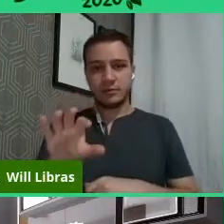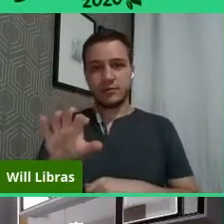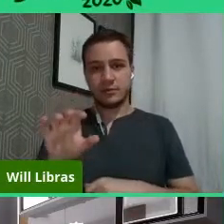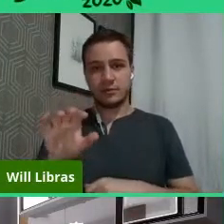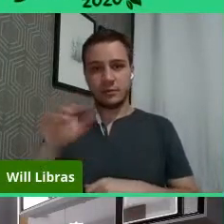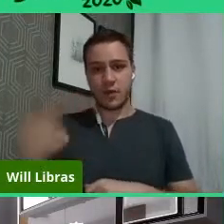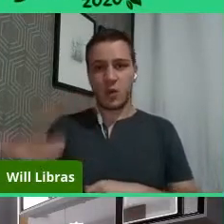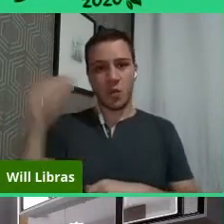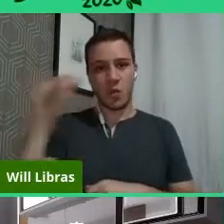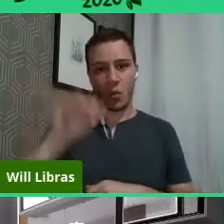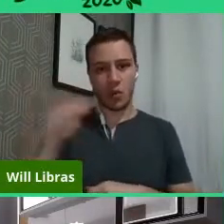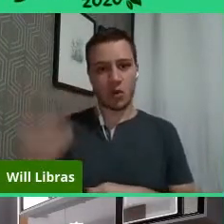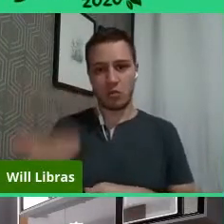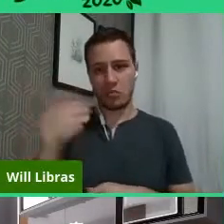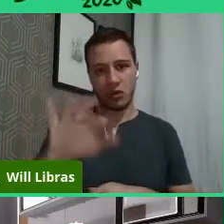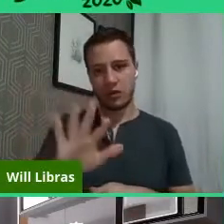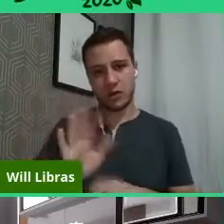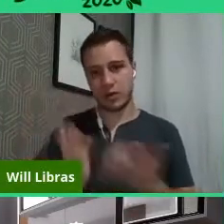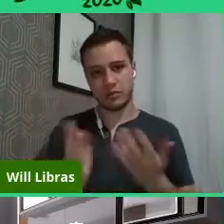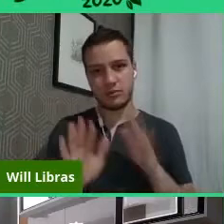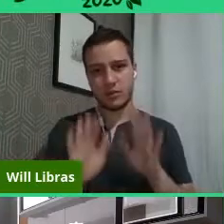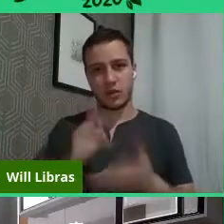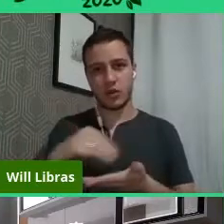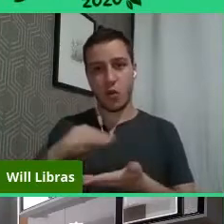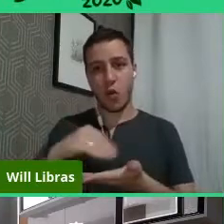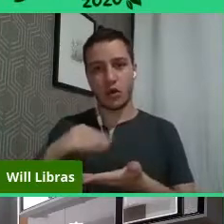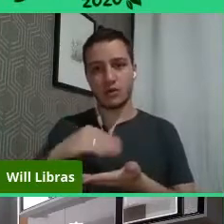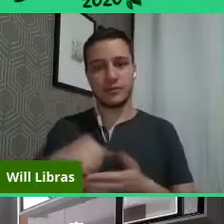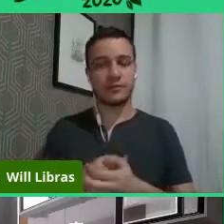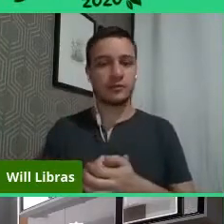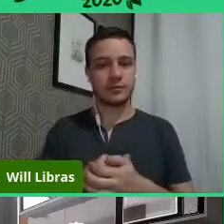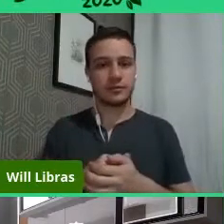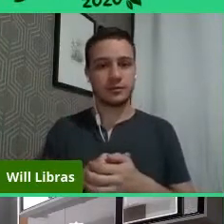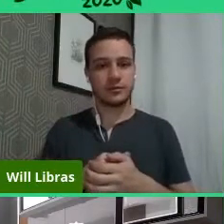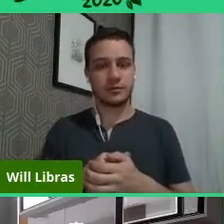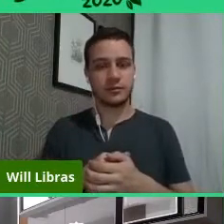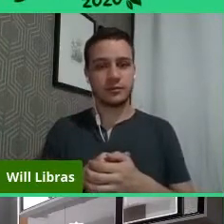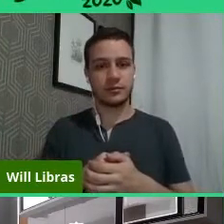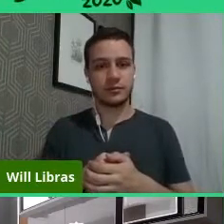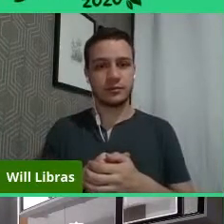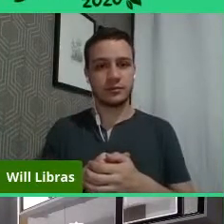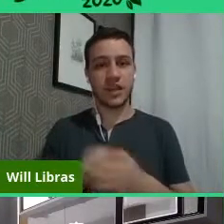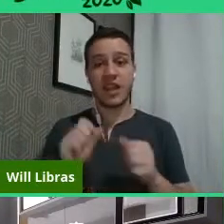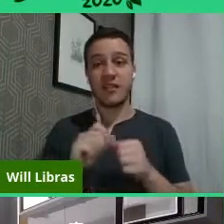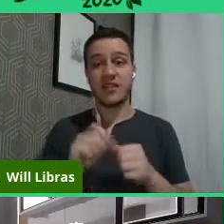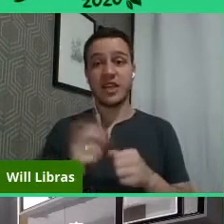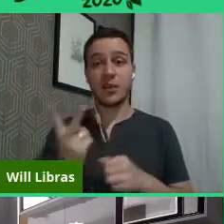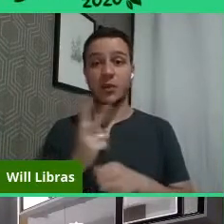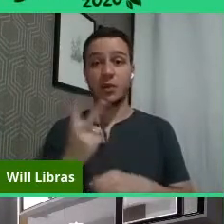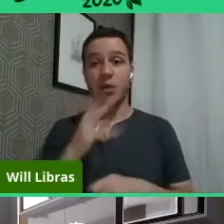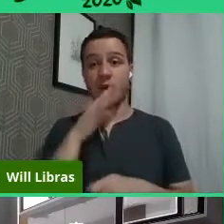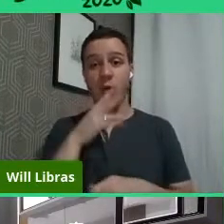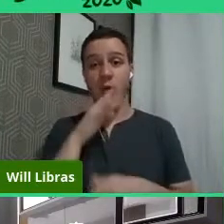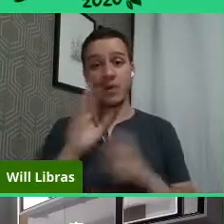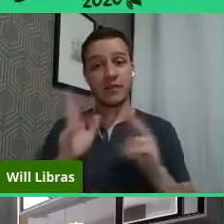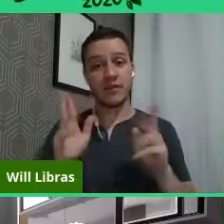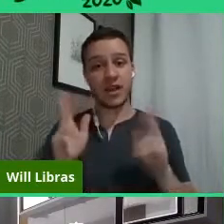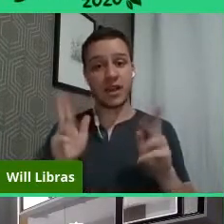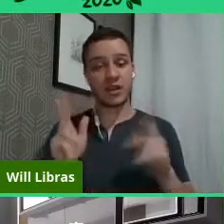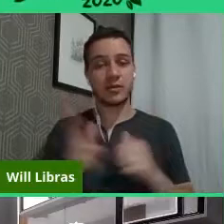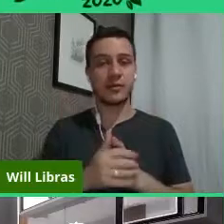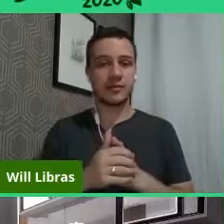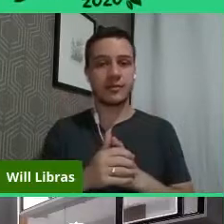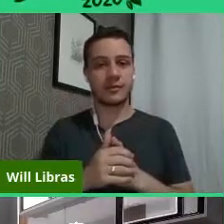né, desse molho e vou fazer ele de 2 cores. Eu